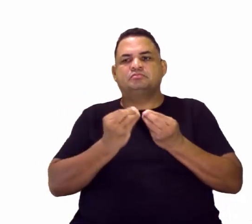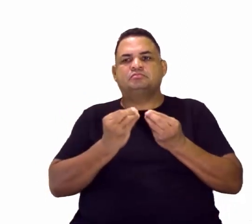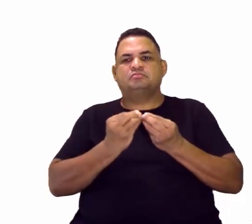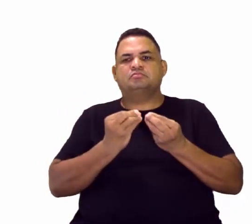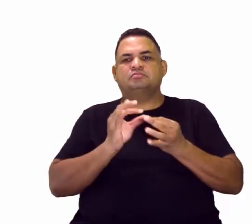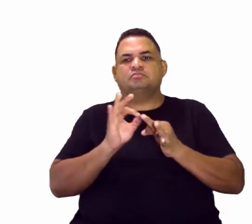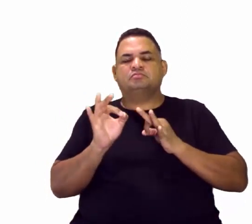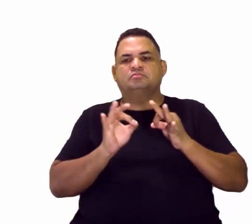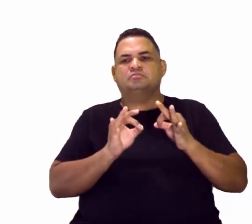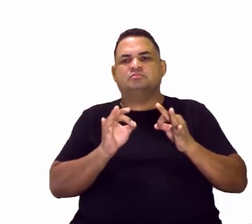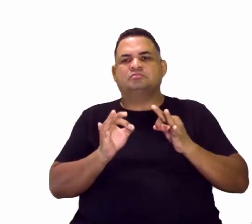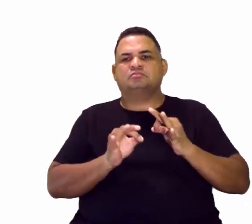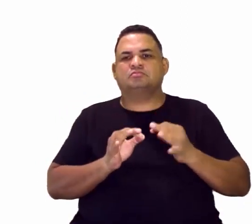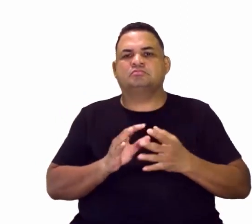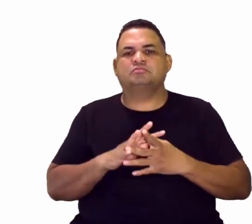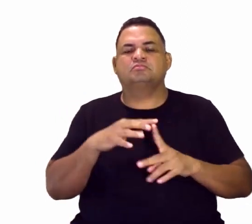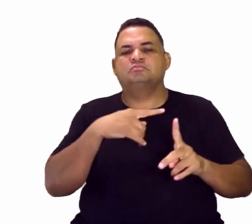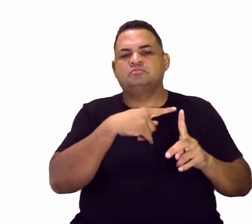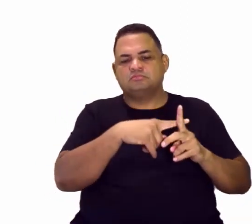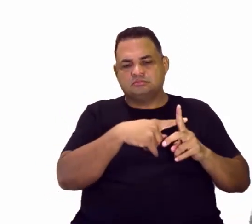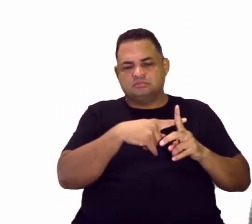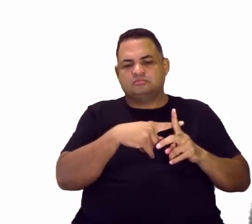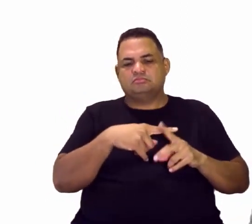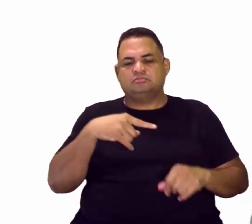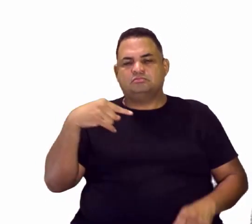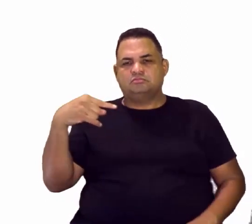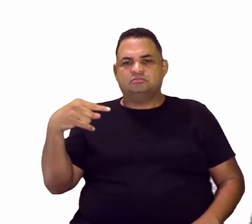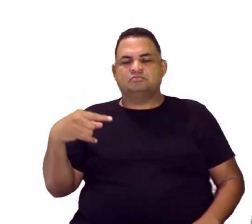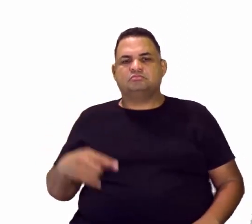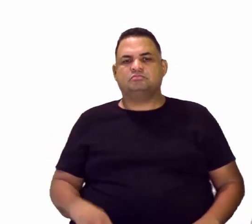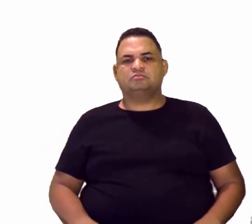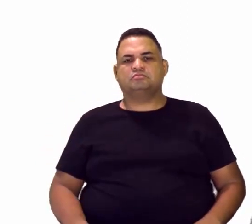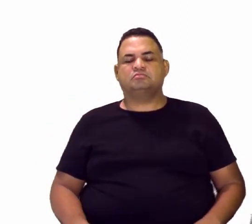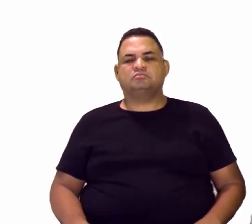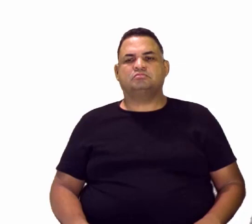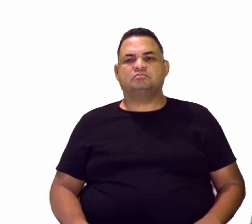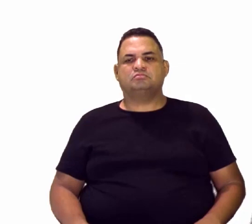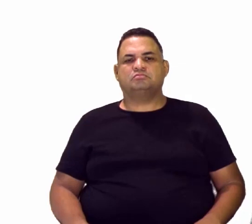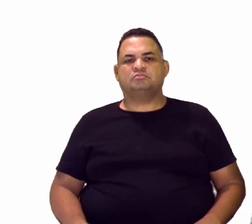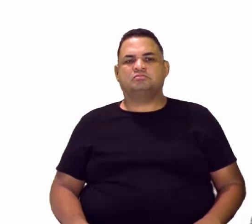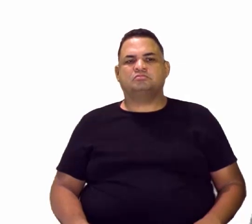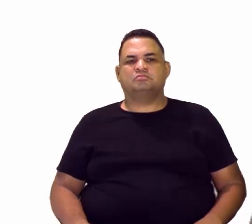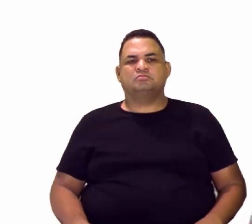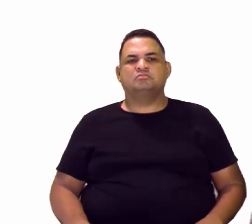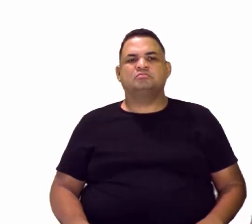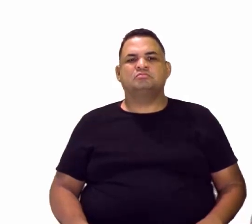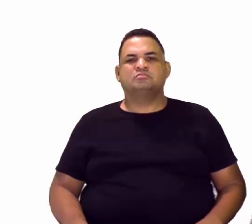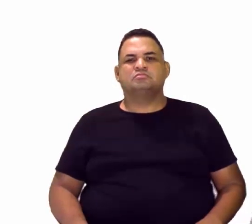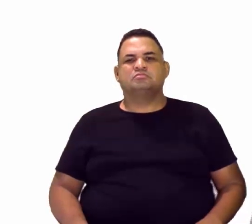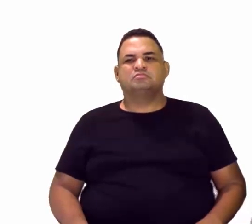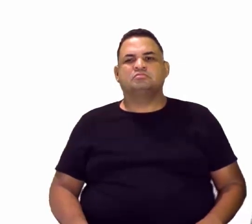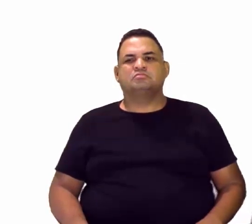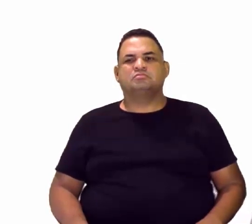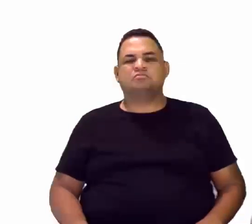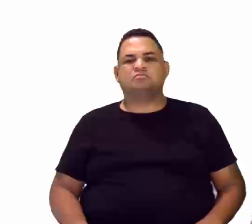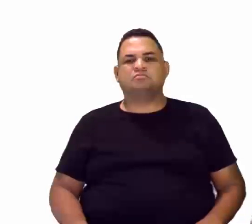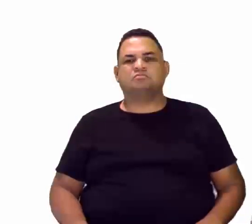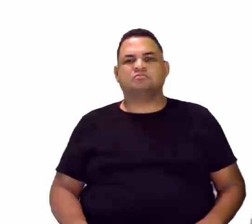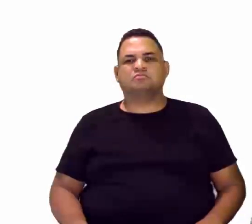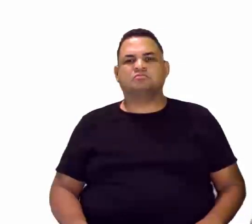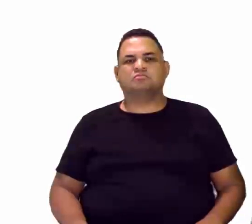mais predominância positiva do que negativa, ou mais predominância negativa do que